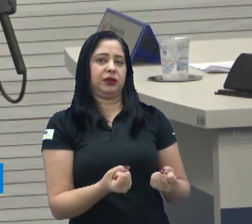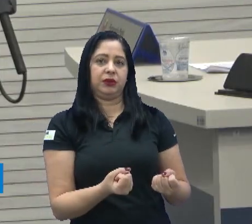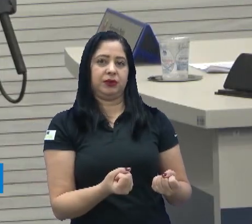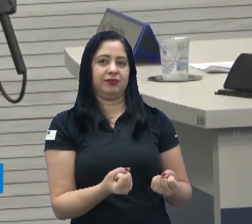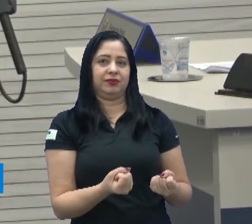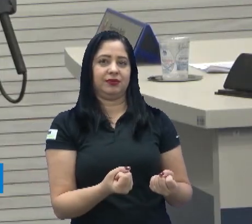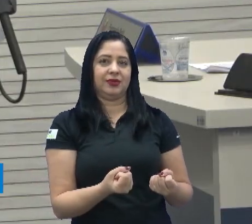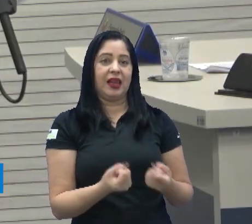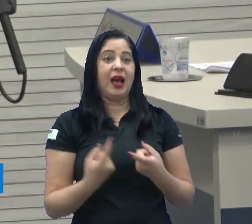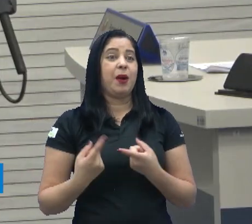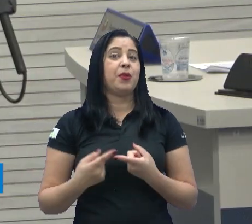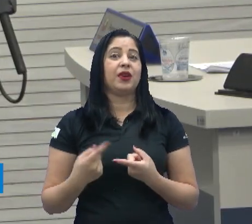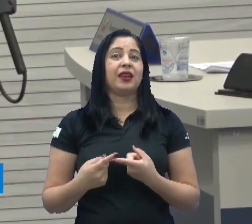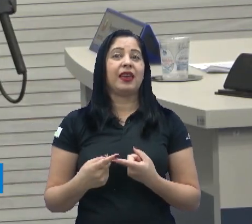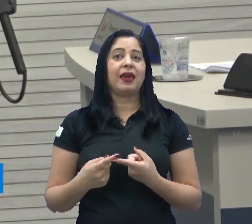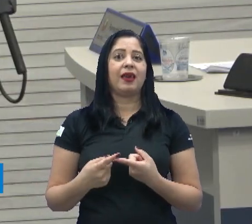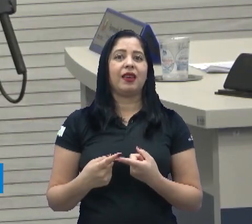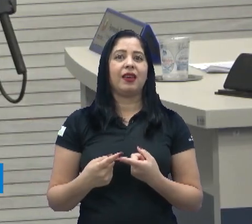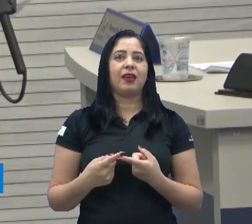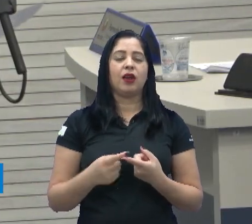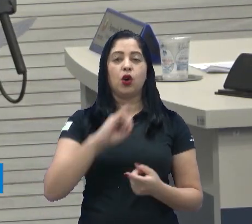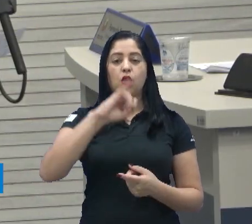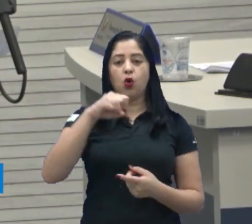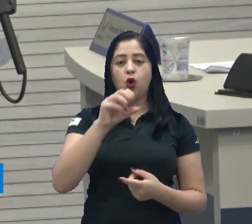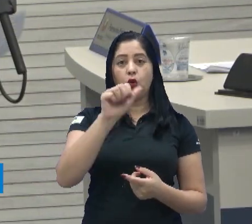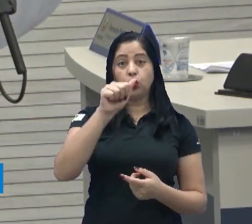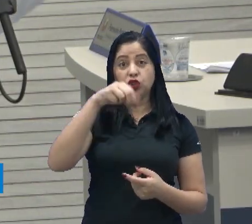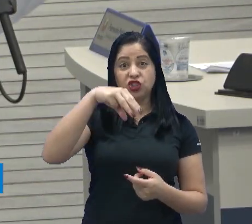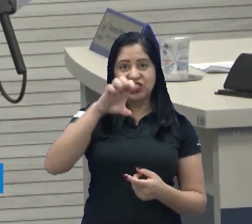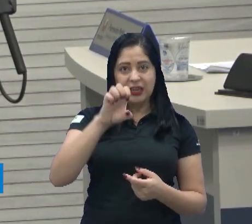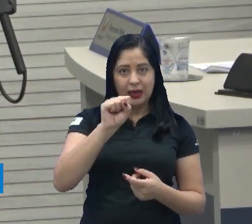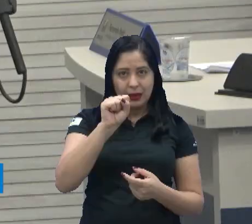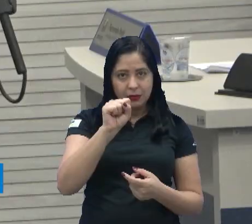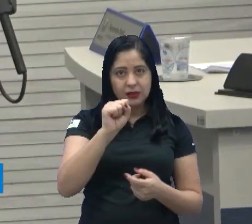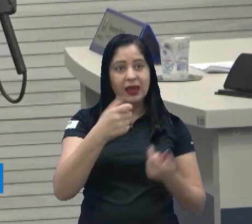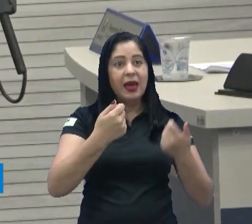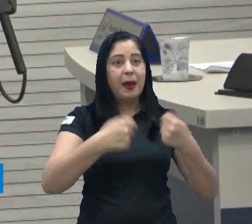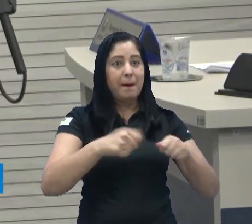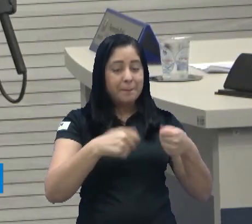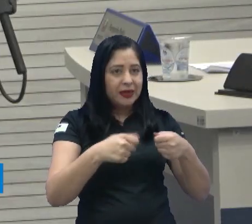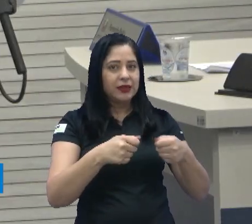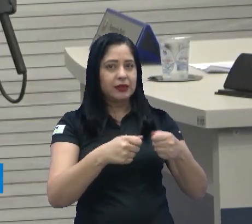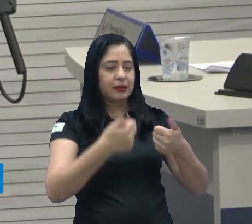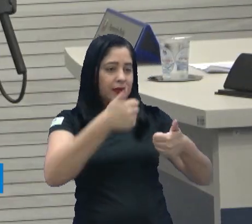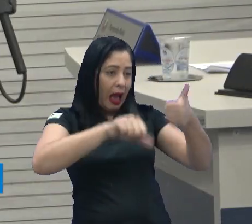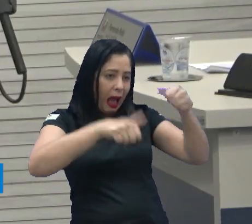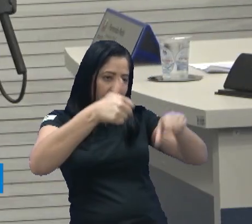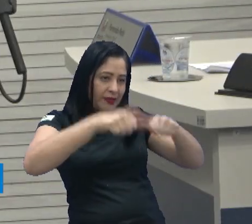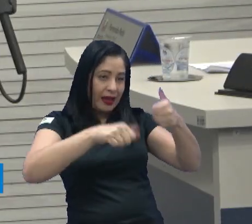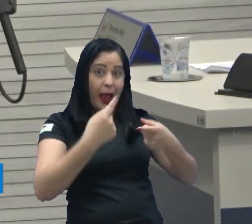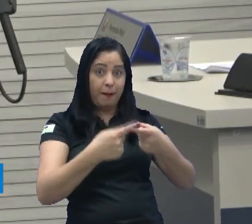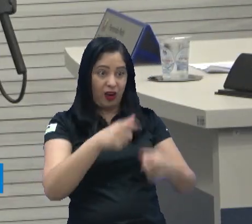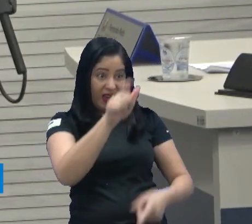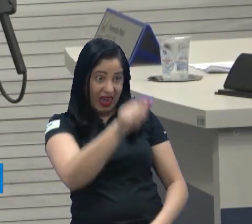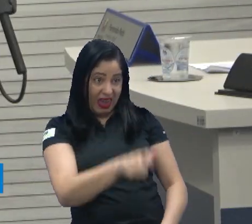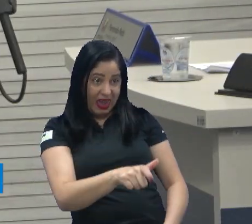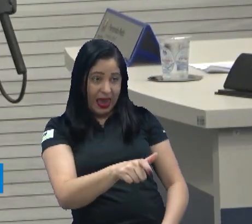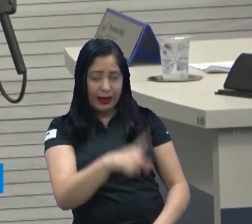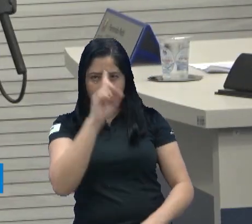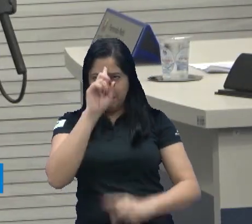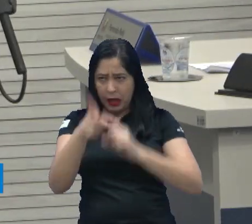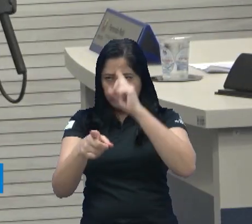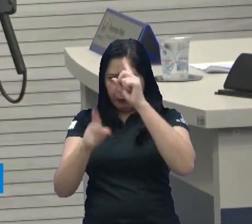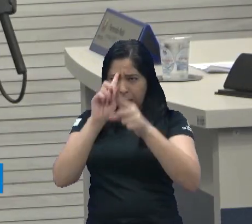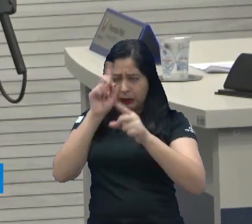primeiro passar pelo James. O James está aqui, né? É ele que manda na prefeitura, né? Então, a gente fica surpreso, porque é